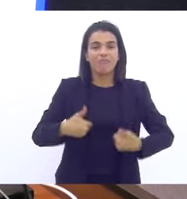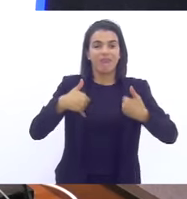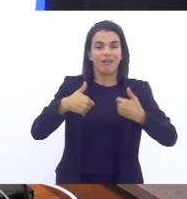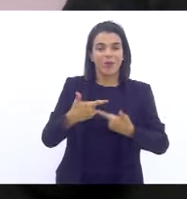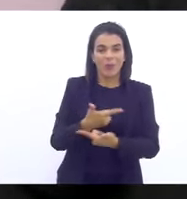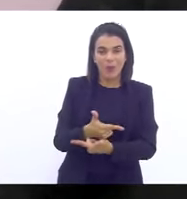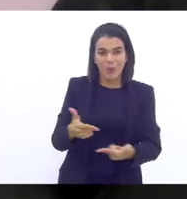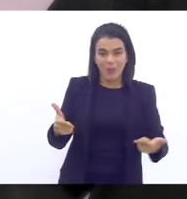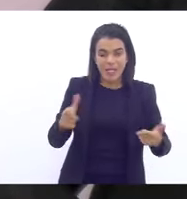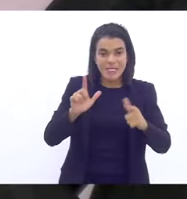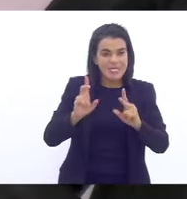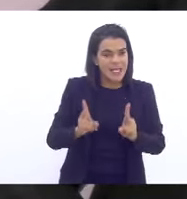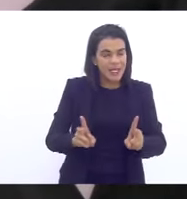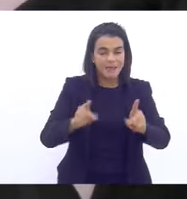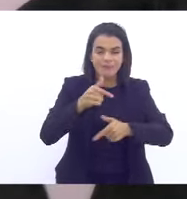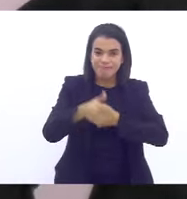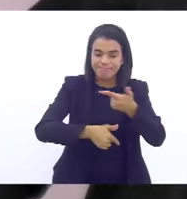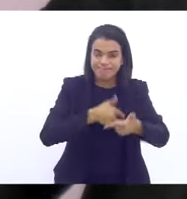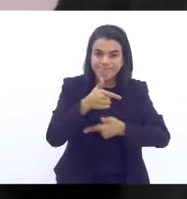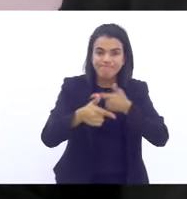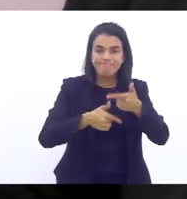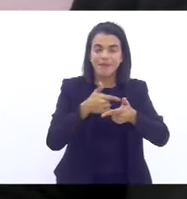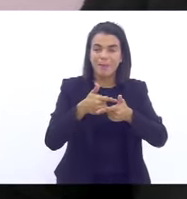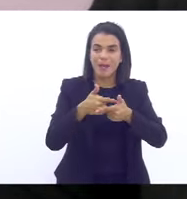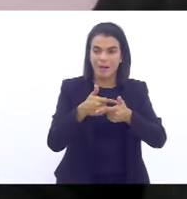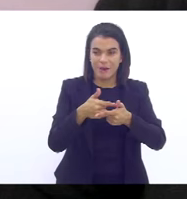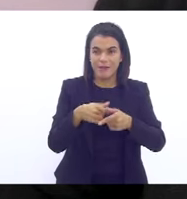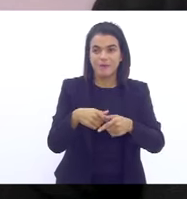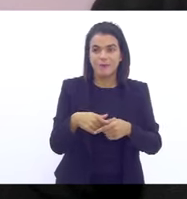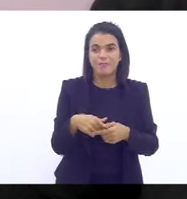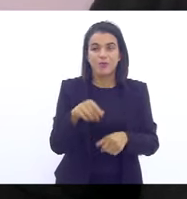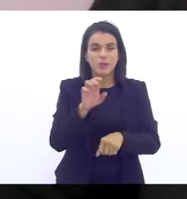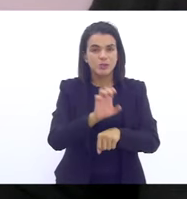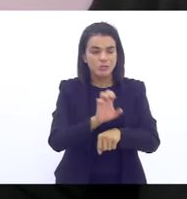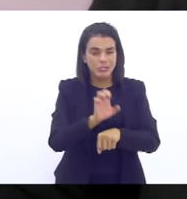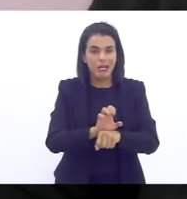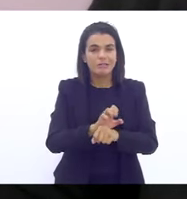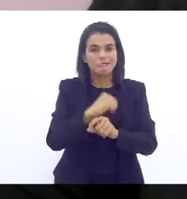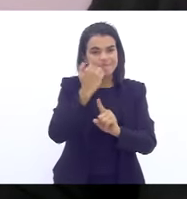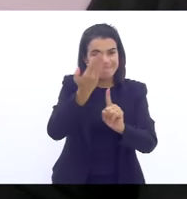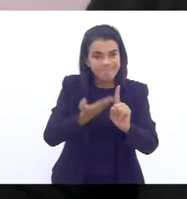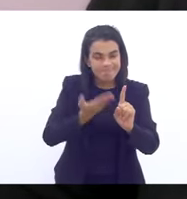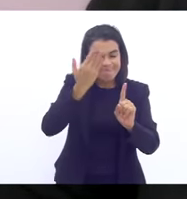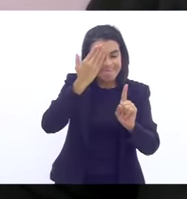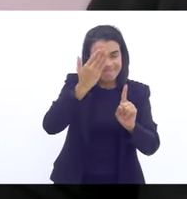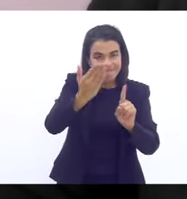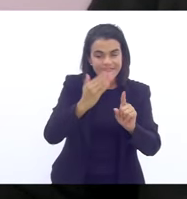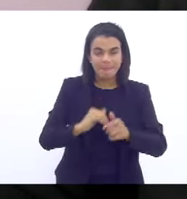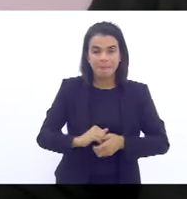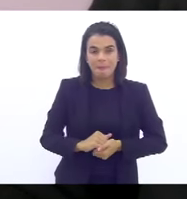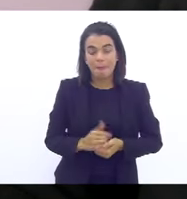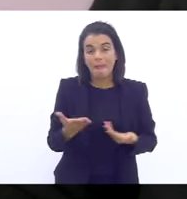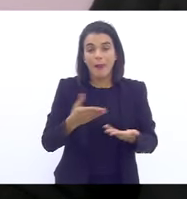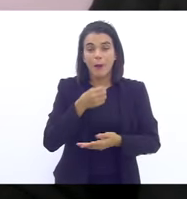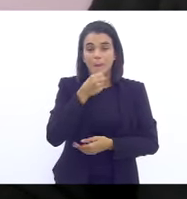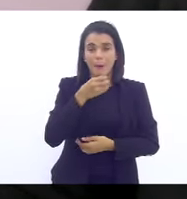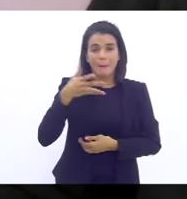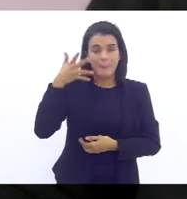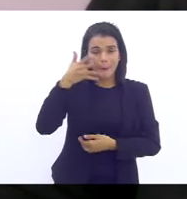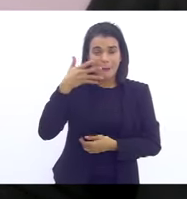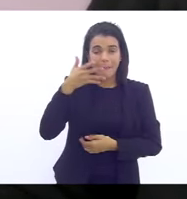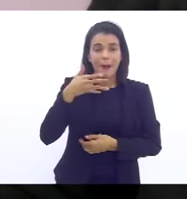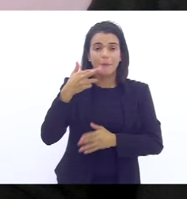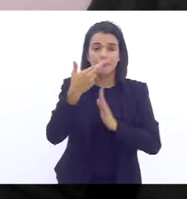dedicado a esse tema desde o primeiro dia do mandato, corrido esse estado, reconhecer e agradecer a Vossa Excelência. Passar a palavra para o relator